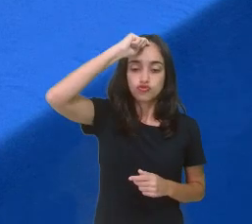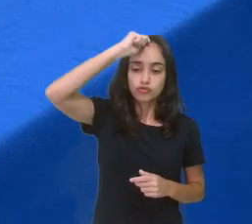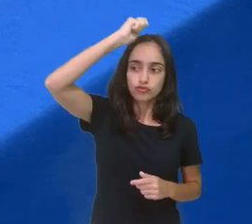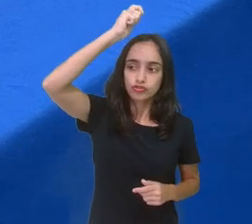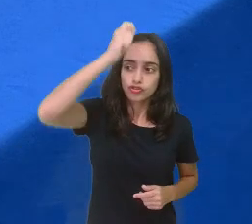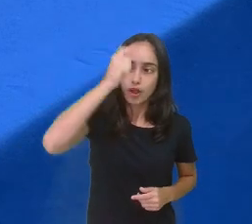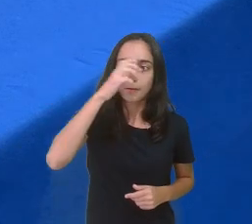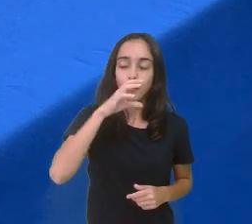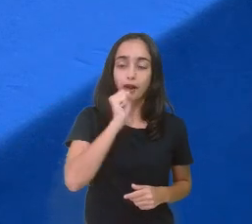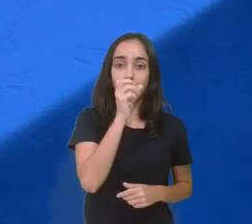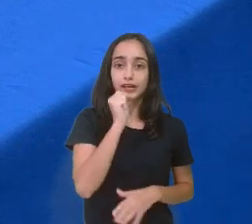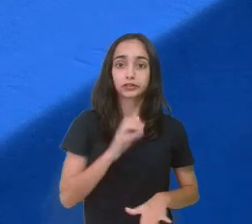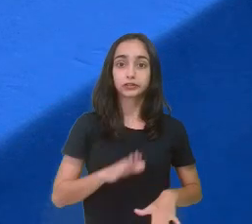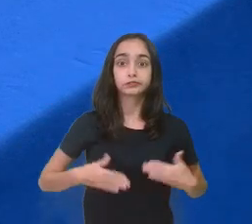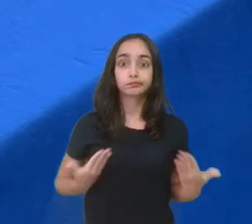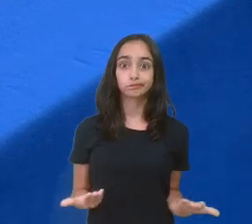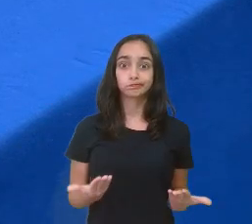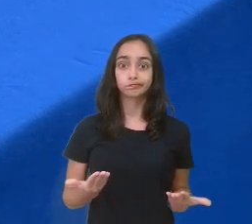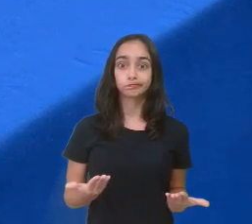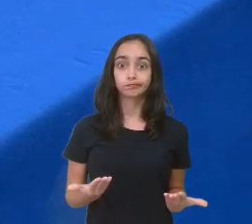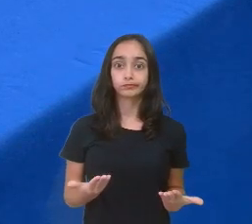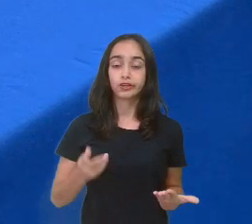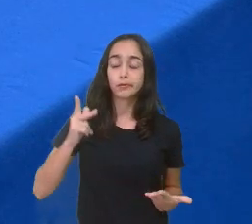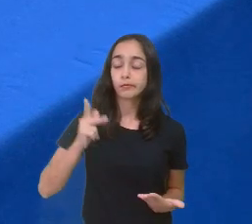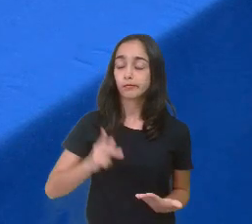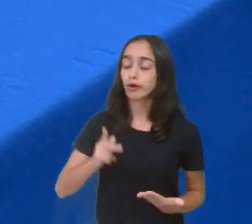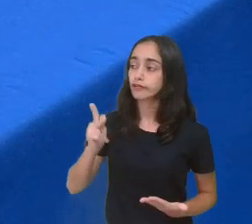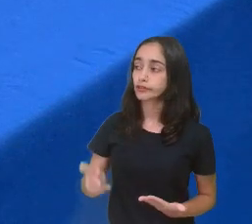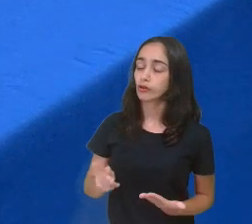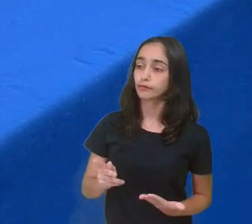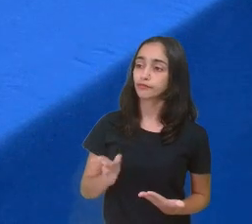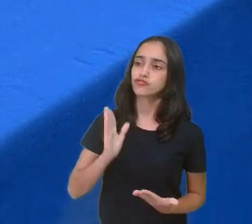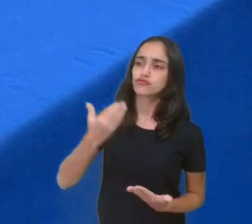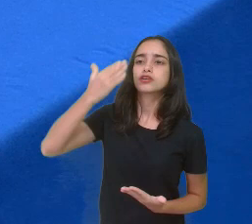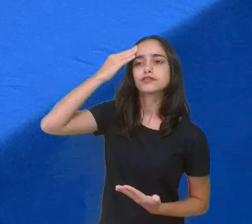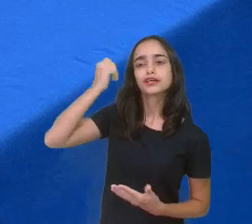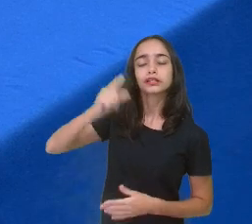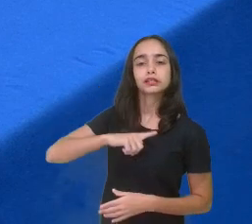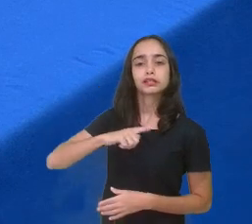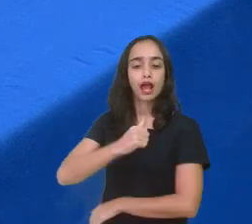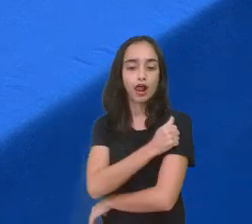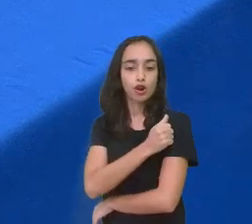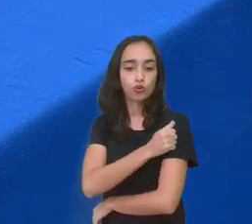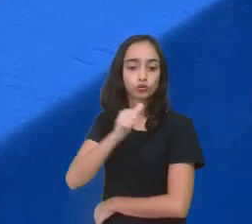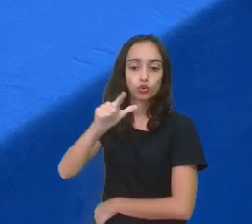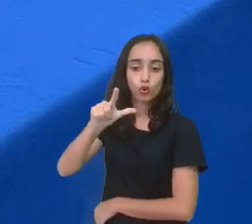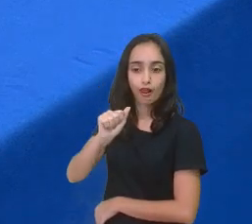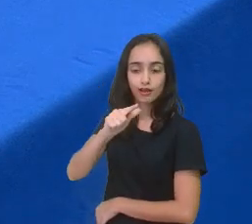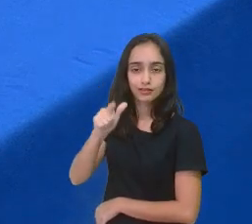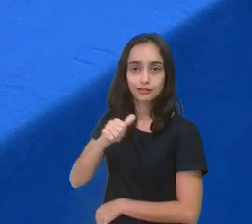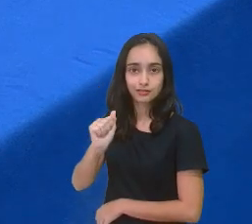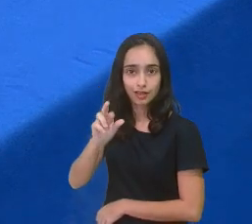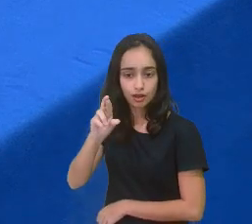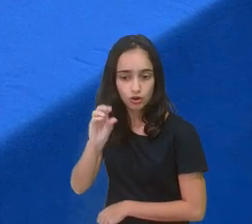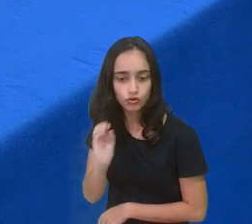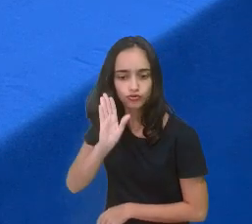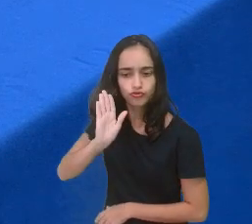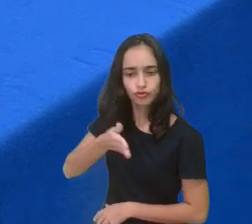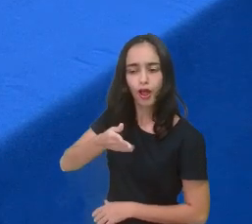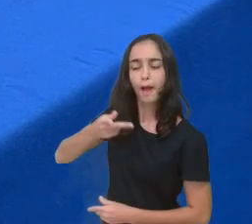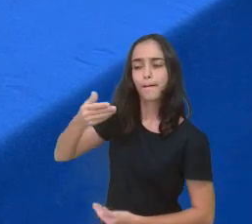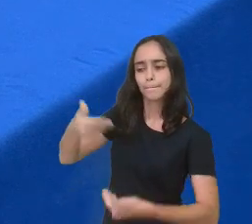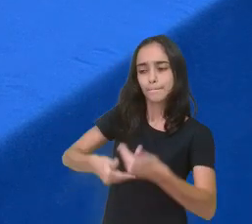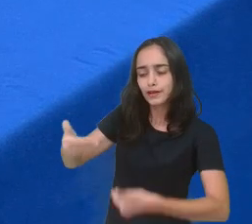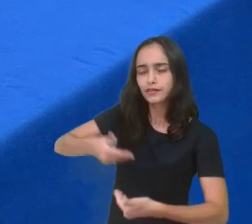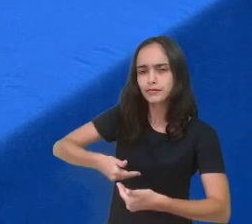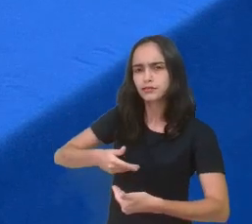Professora Sandra, eu sei que Lázaro já está por aí logo cedo participando. Chegou mais alguém? E tem alguém já dando essa resposta, professora